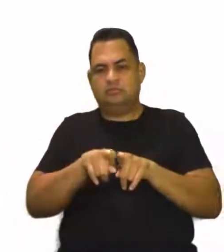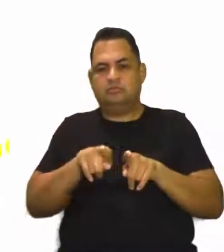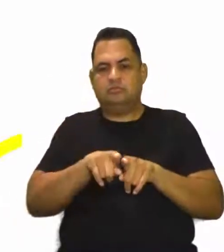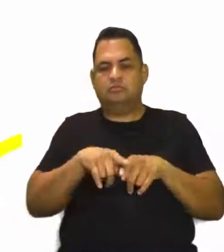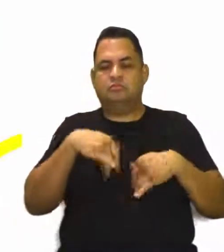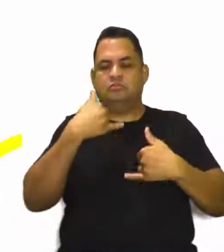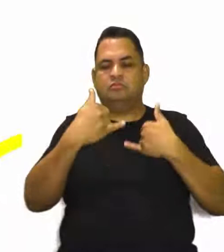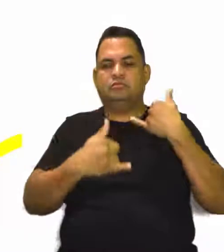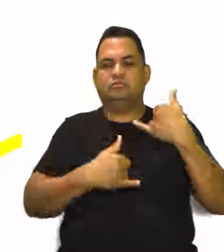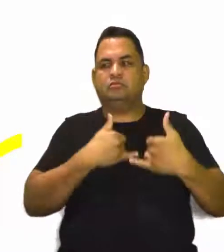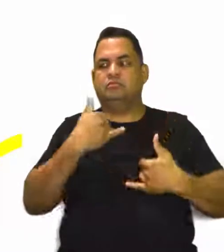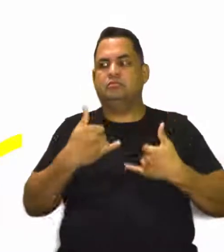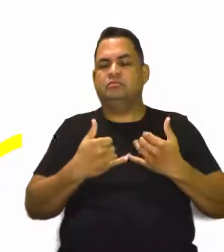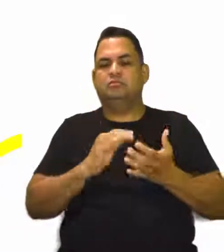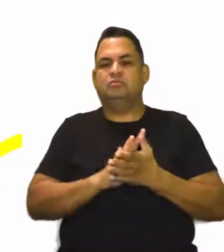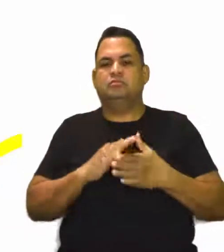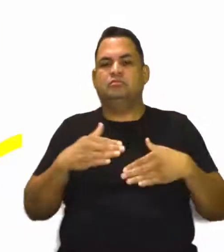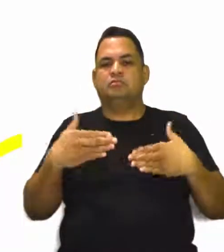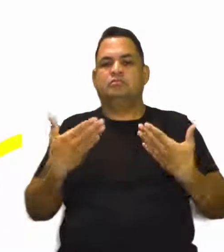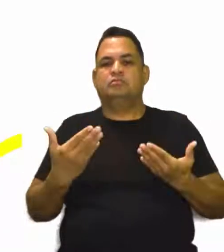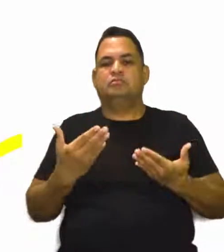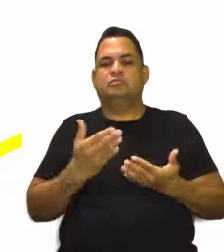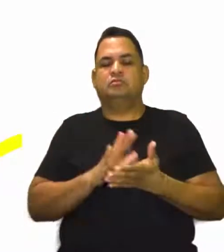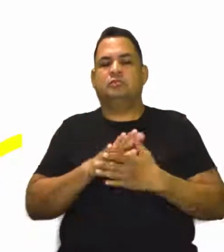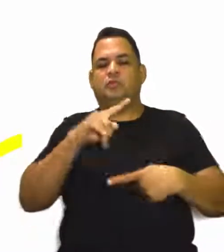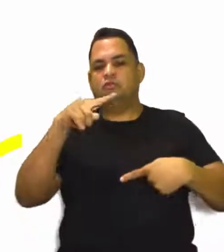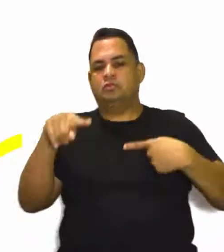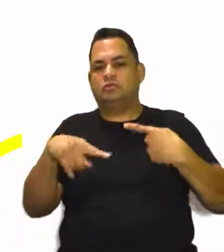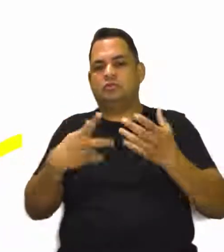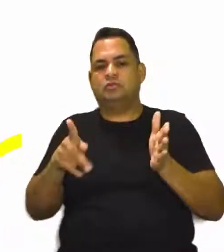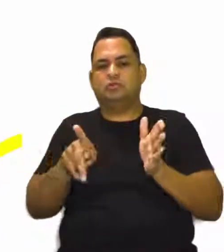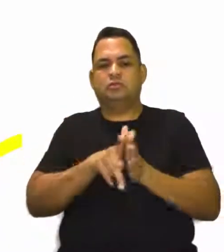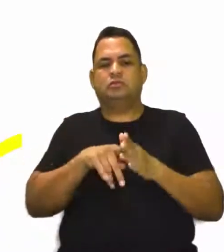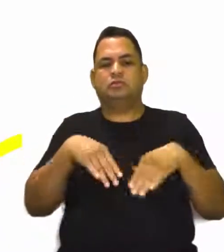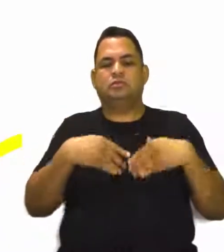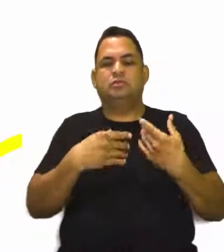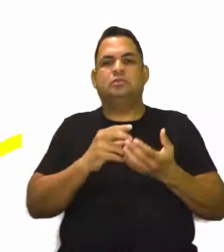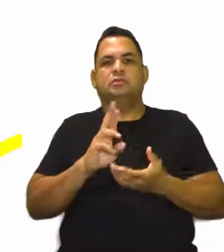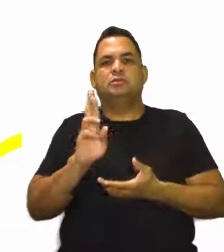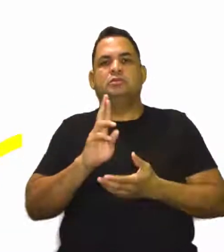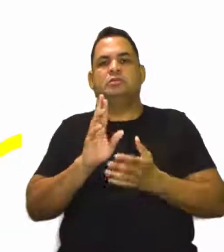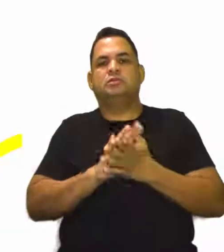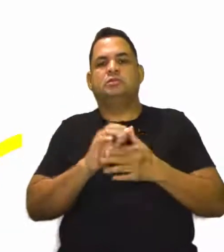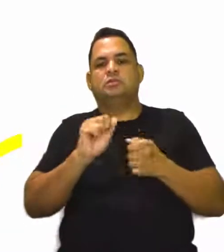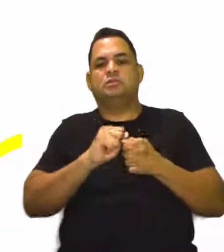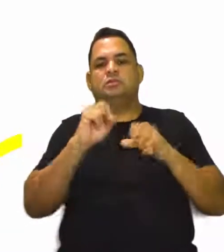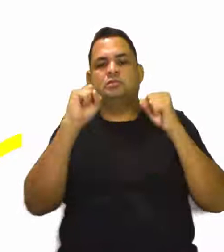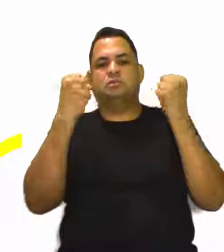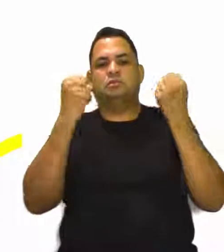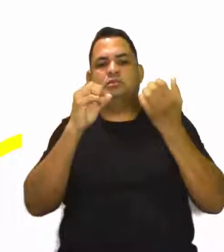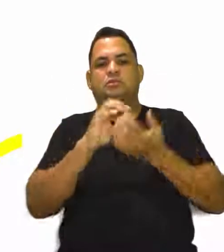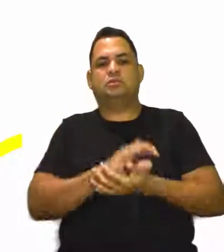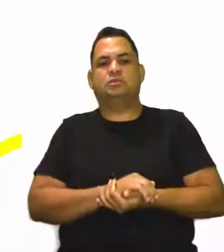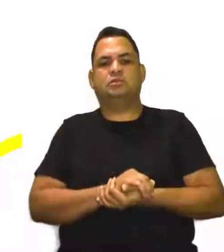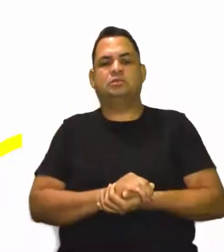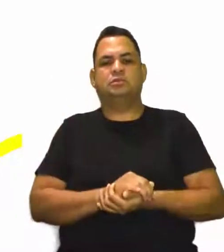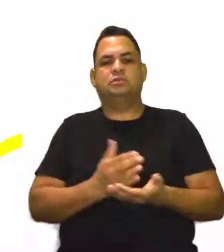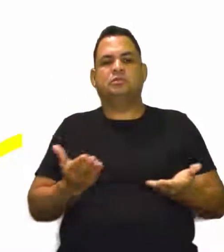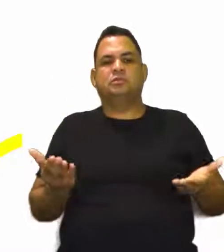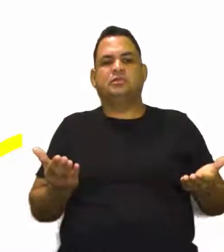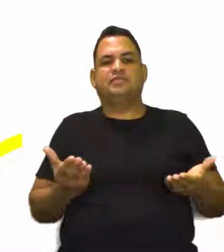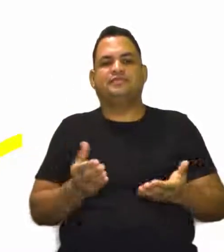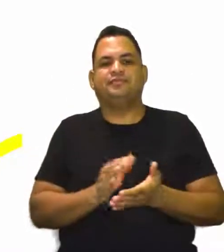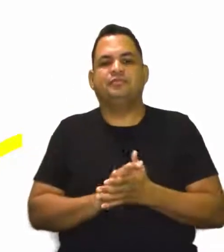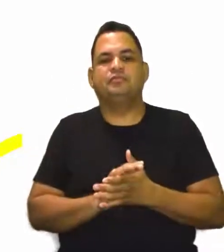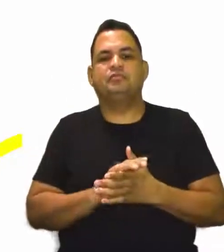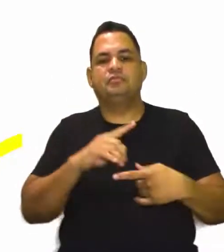estética e no lazer aí como finalidades, né? Quem faz ginástica tem todas essas finalidades aí